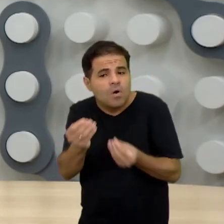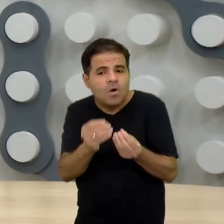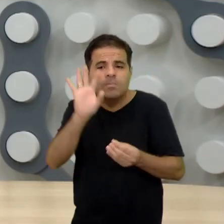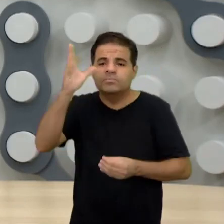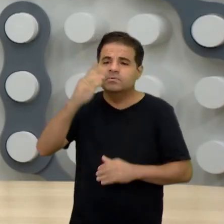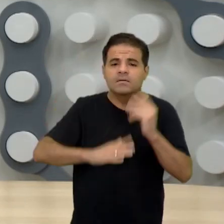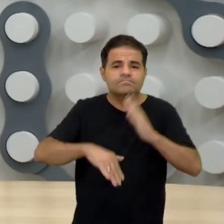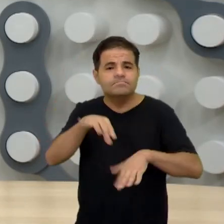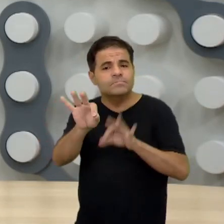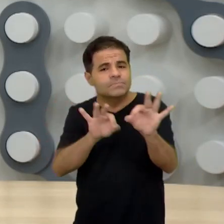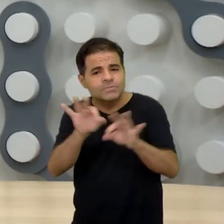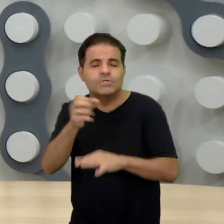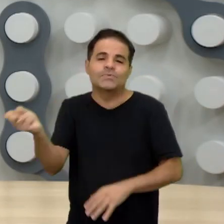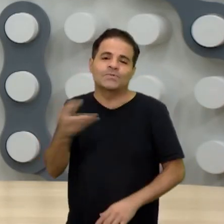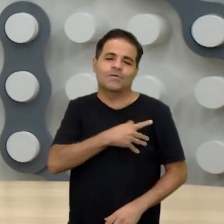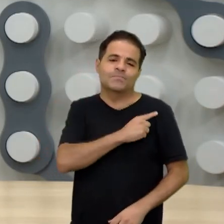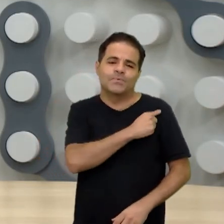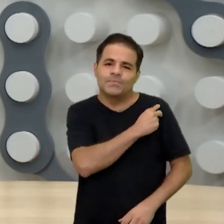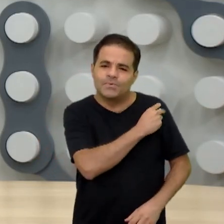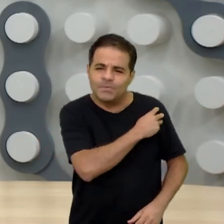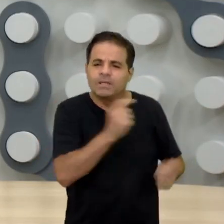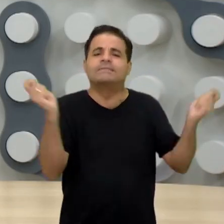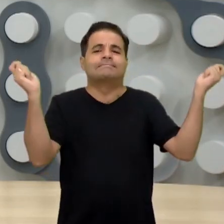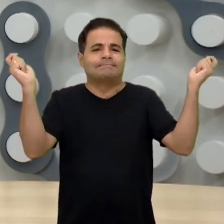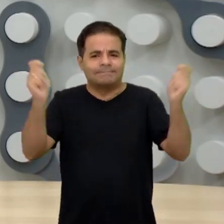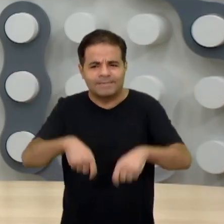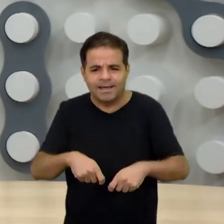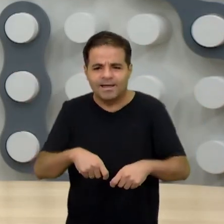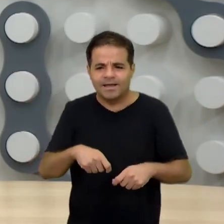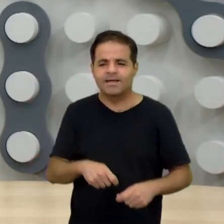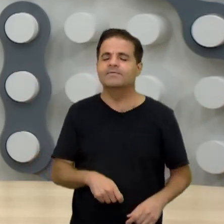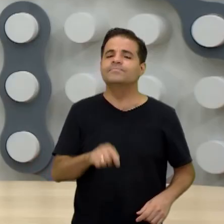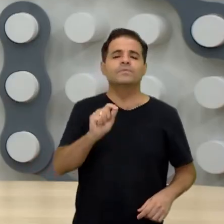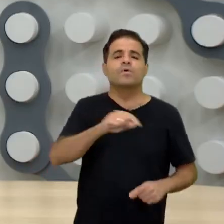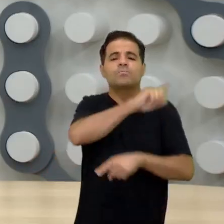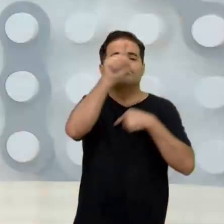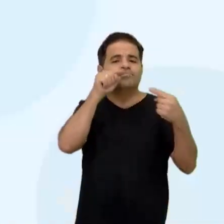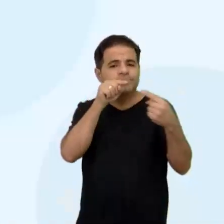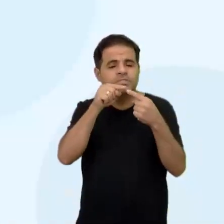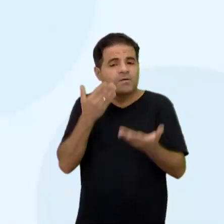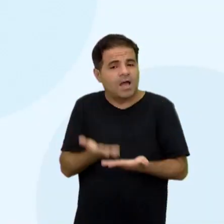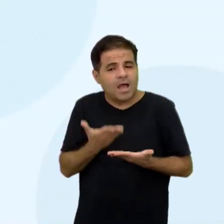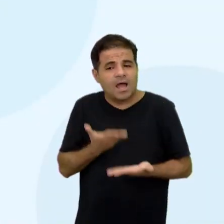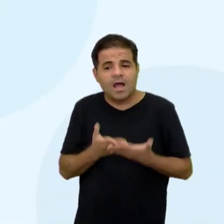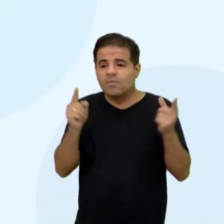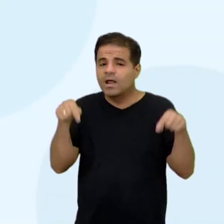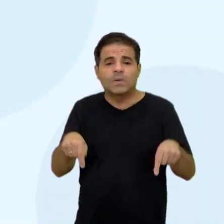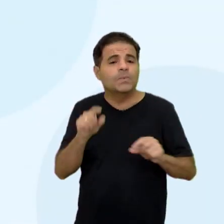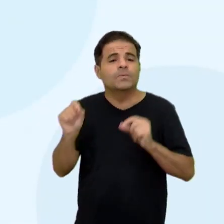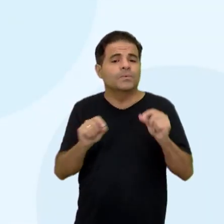sendo formatado esse novo ensino médio, ok? Muito bem. Qual que é o objetivo da nossa aula? Vamos lá.